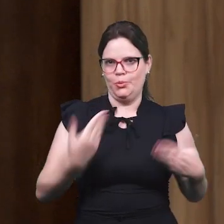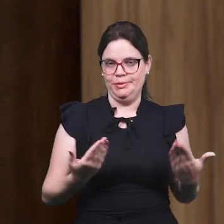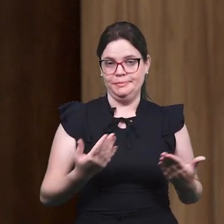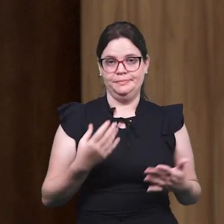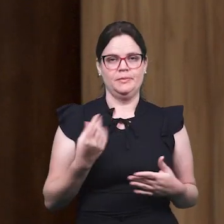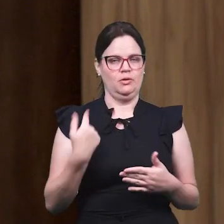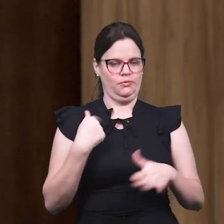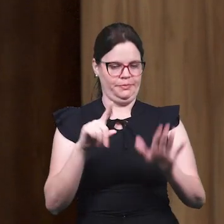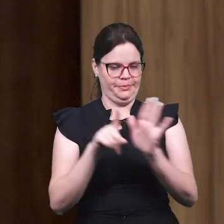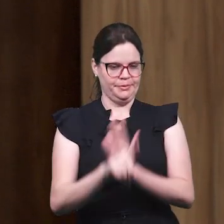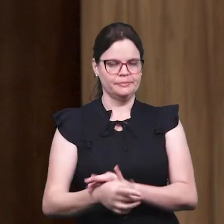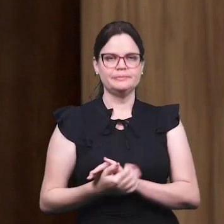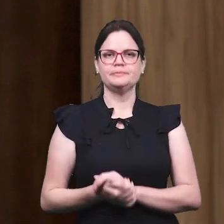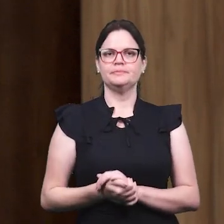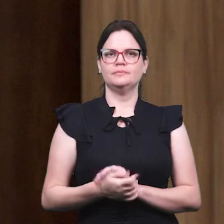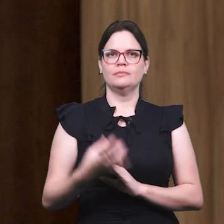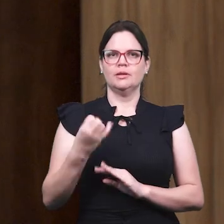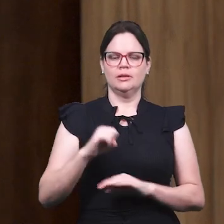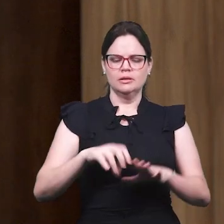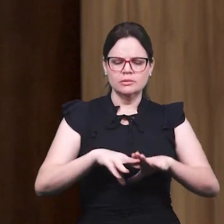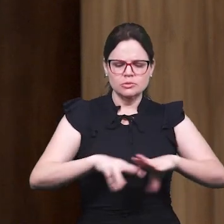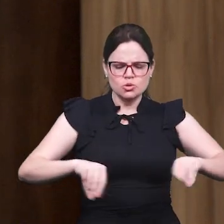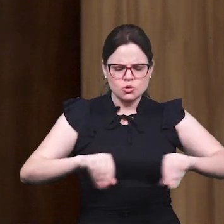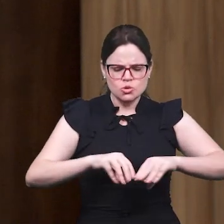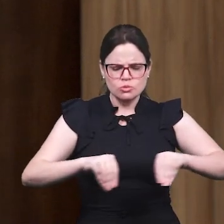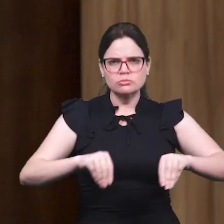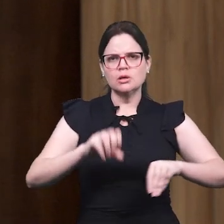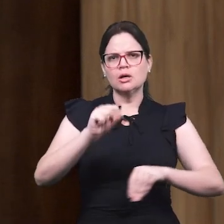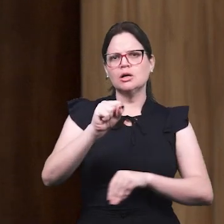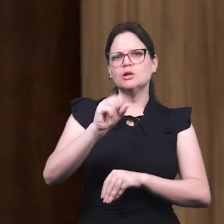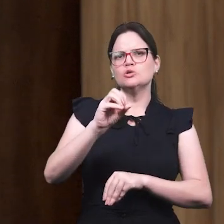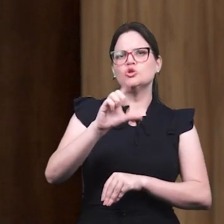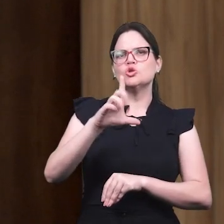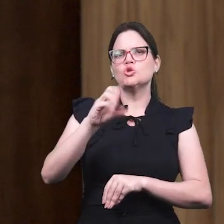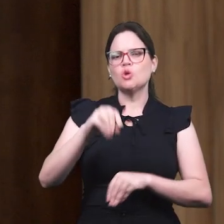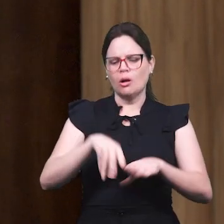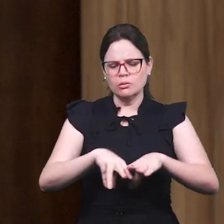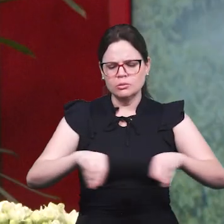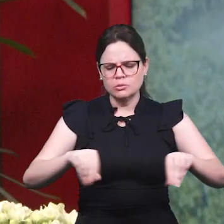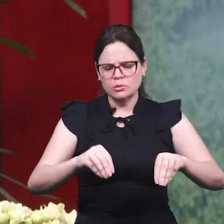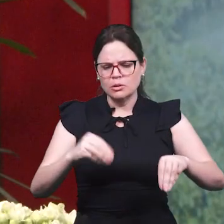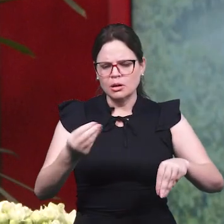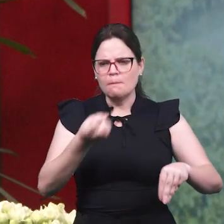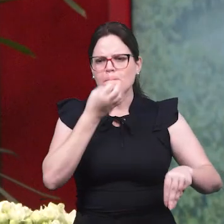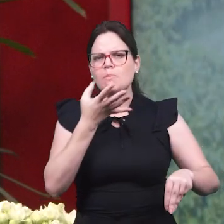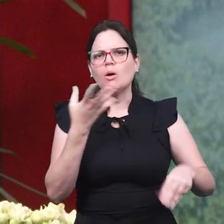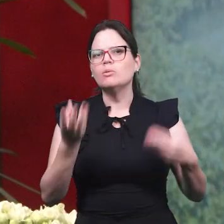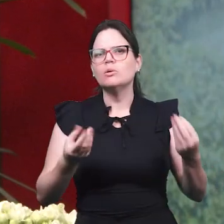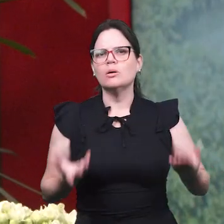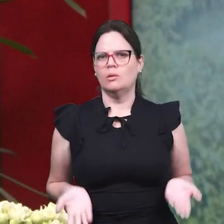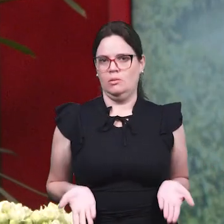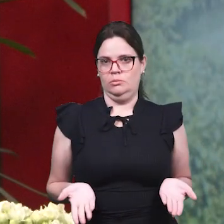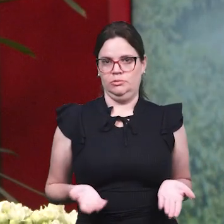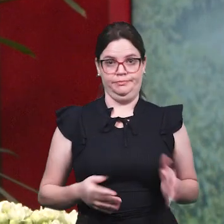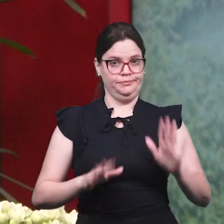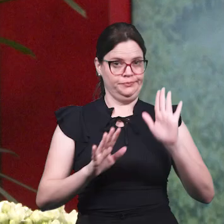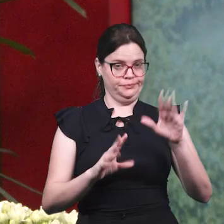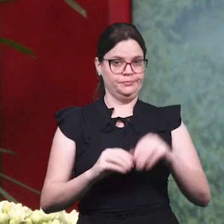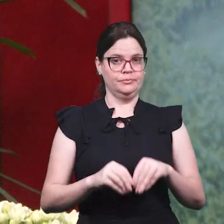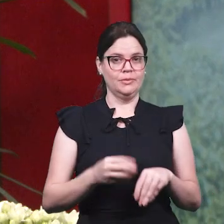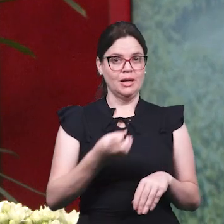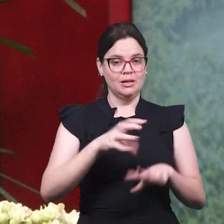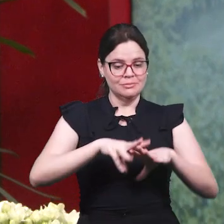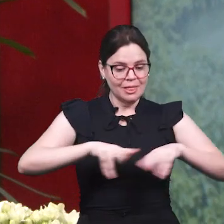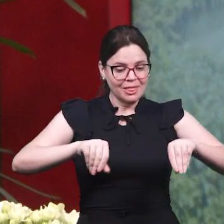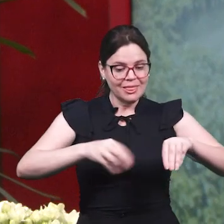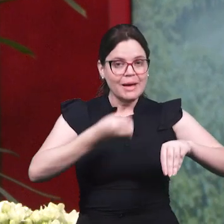seguinte pergunta: quando um solo pode ser considerado saudável? Um solo saudável é quando